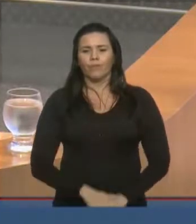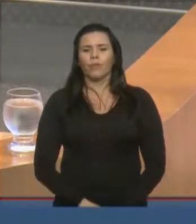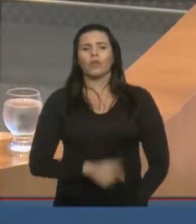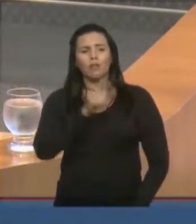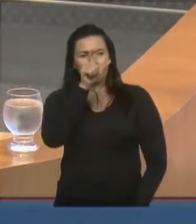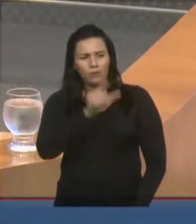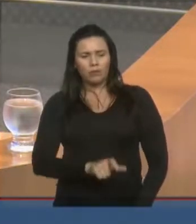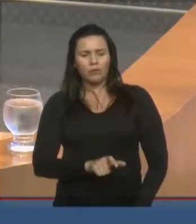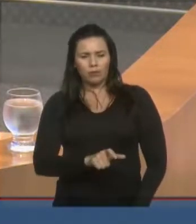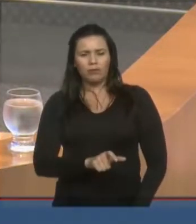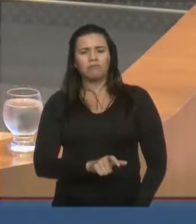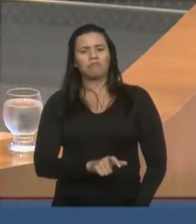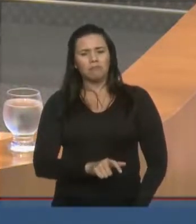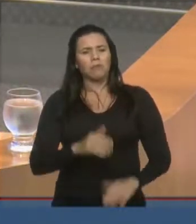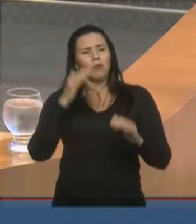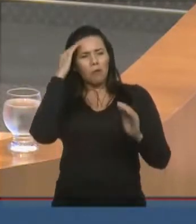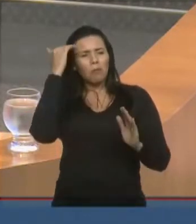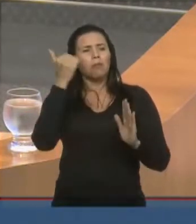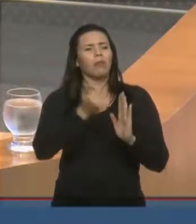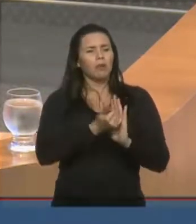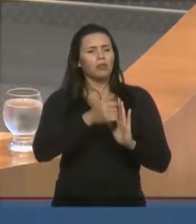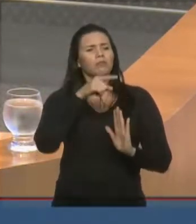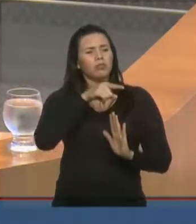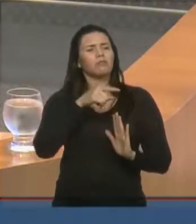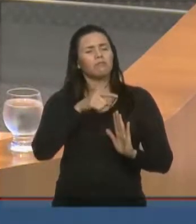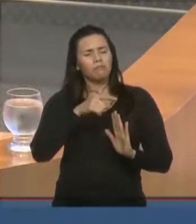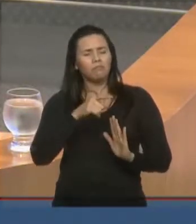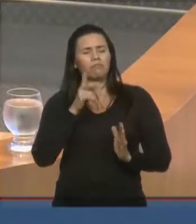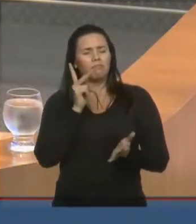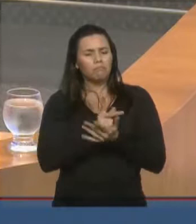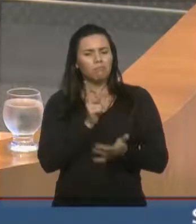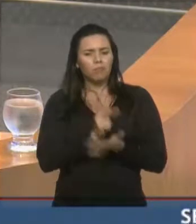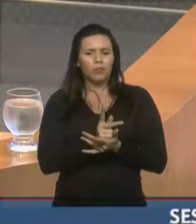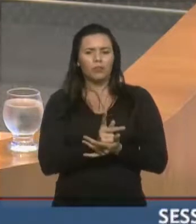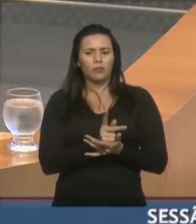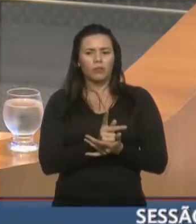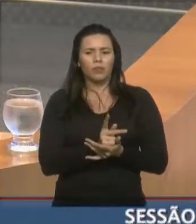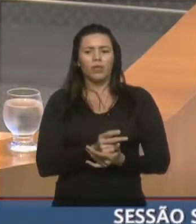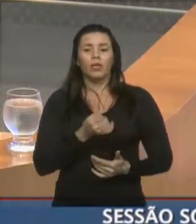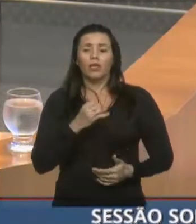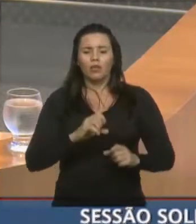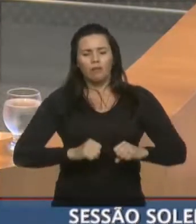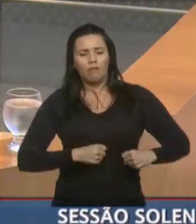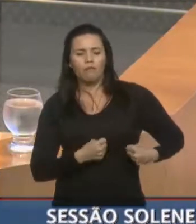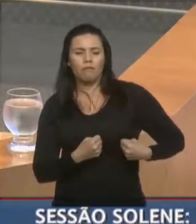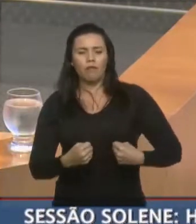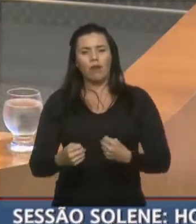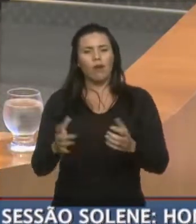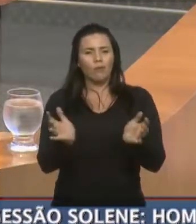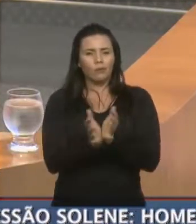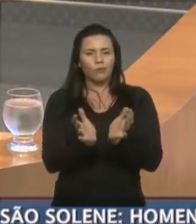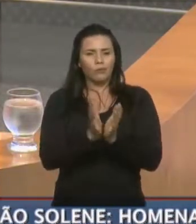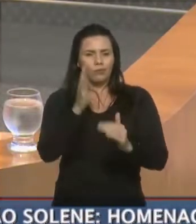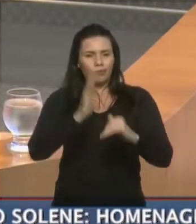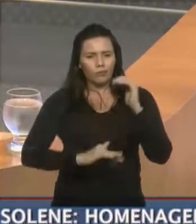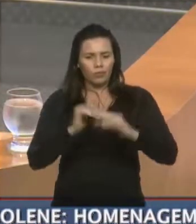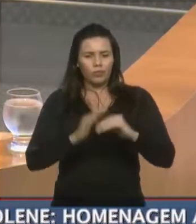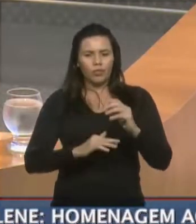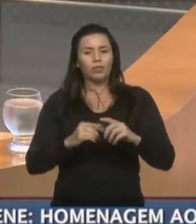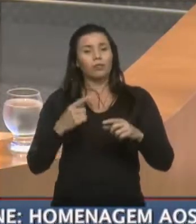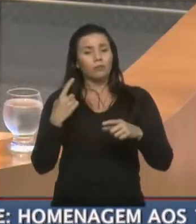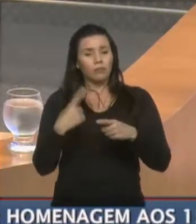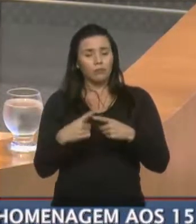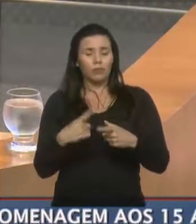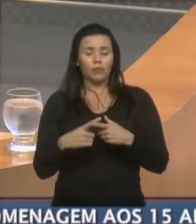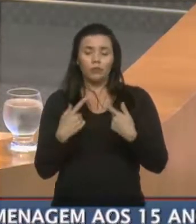labora tendo esse cuidado e a clareza de que se é preciso fortalecer a categoria, é para que ela seja um instrumento de atendimento à causa